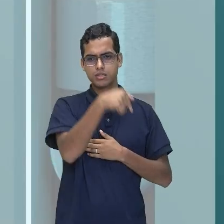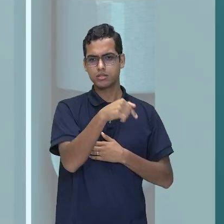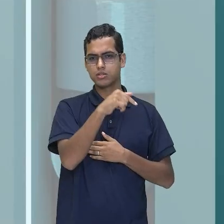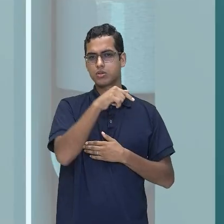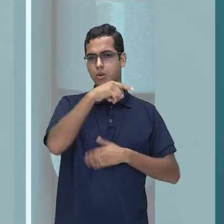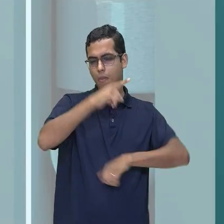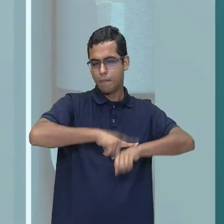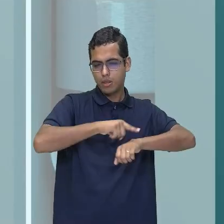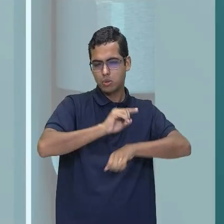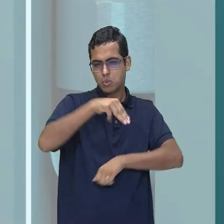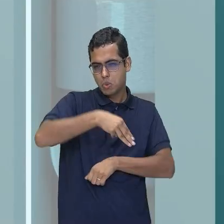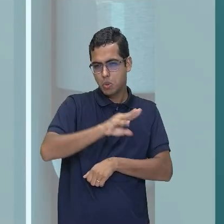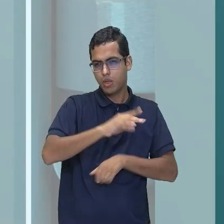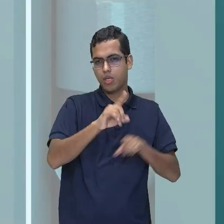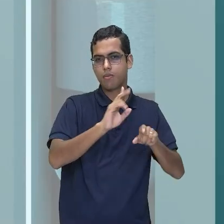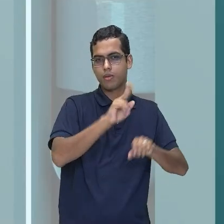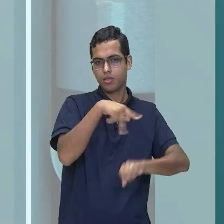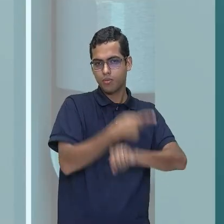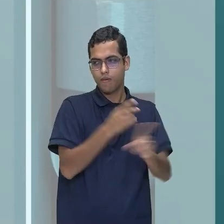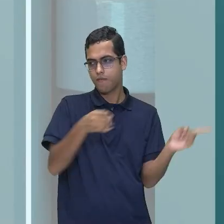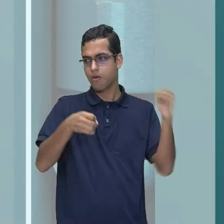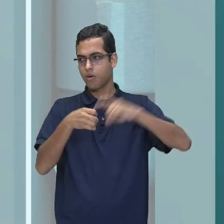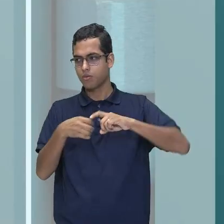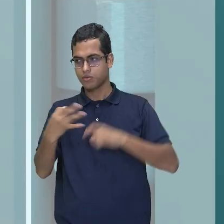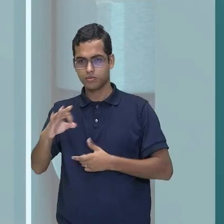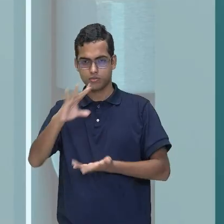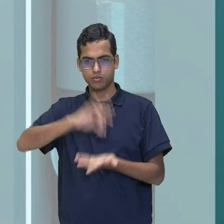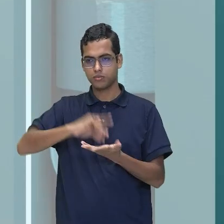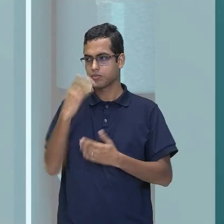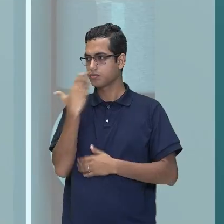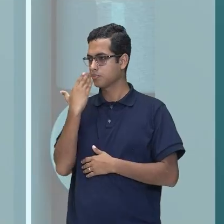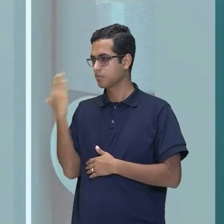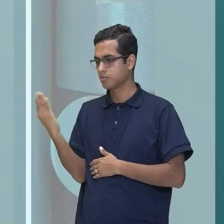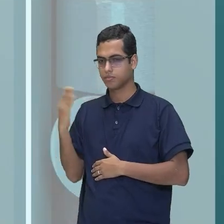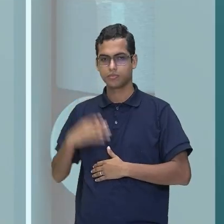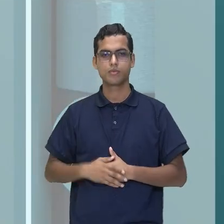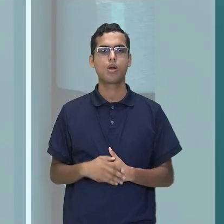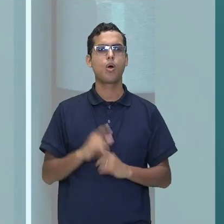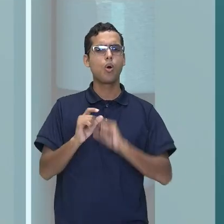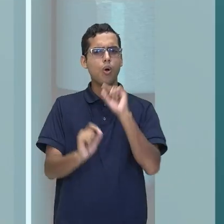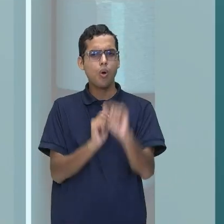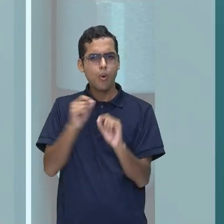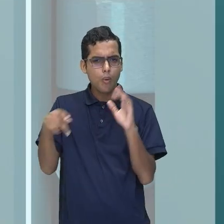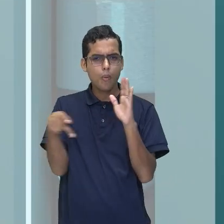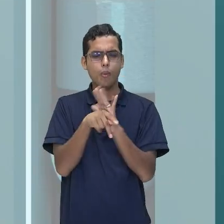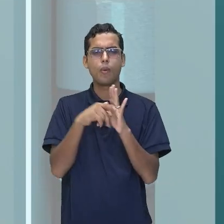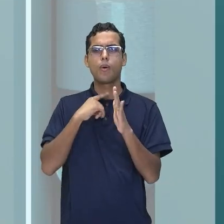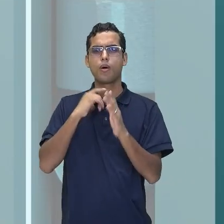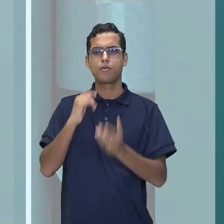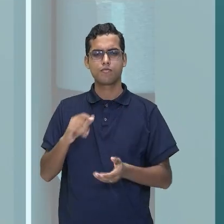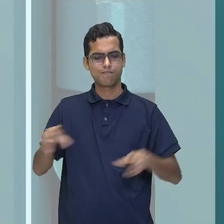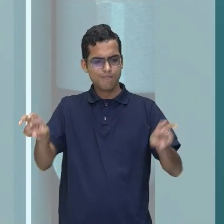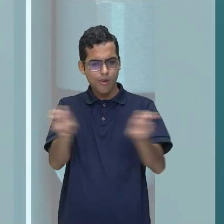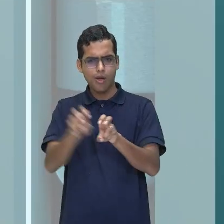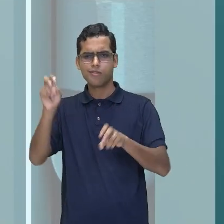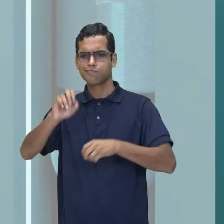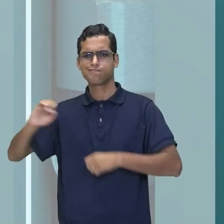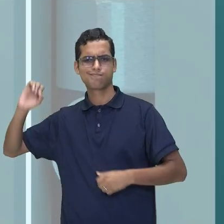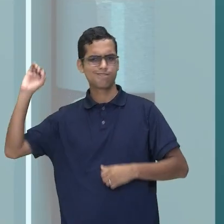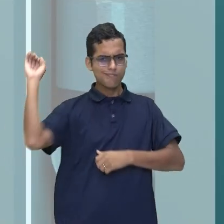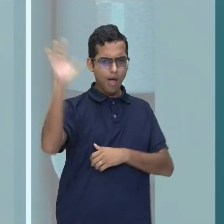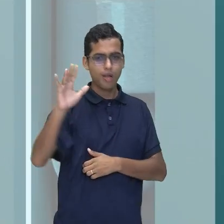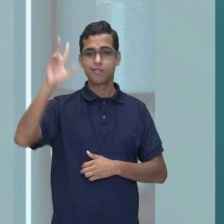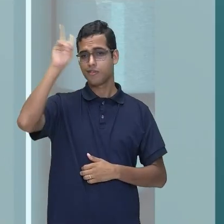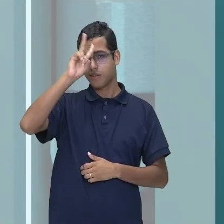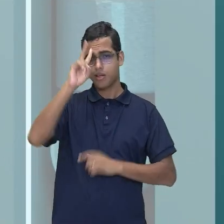uma visualização bem rápida, bem resumida sobre o que é o handball, como ele é jogado. Vamos ainda relembrar mais um pouquinho